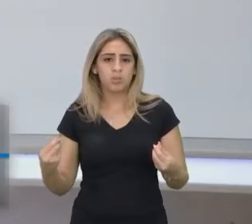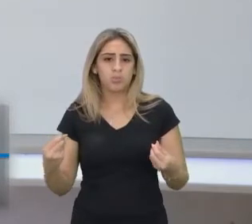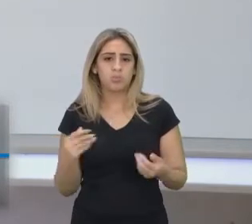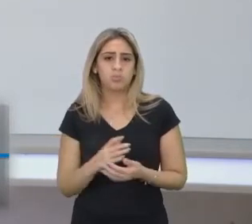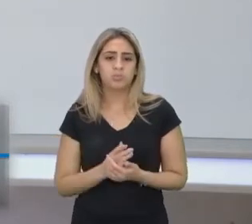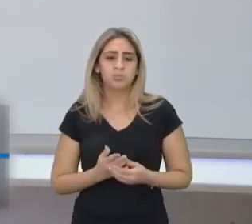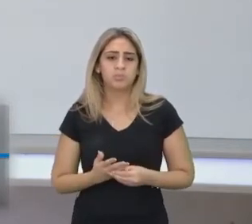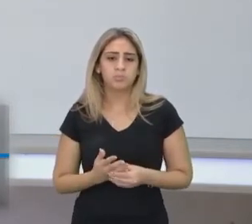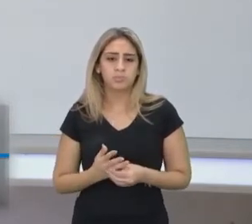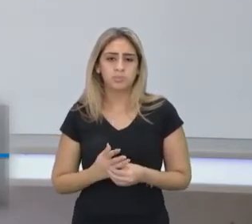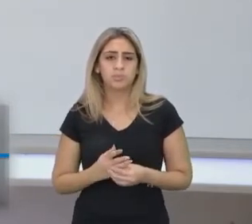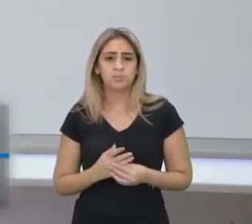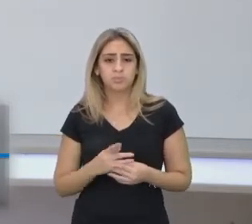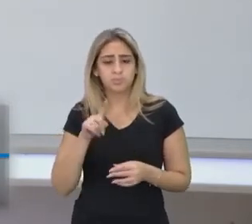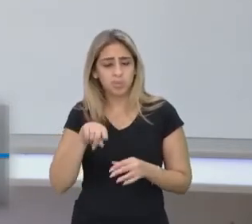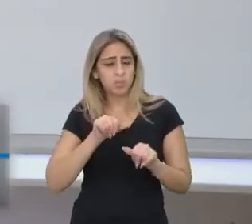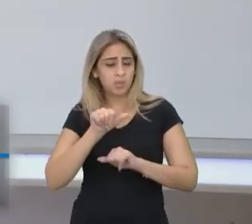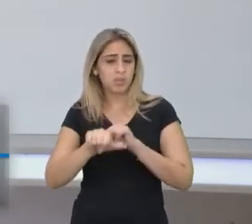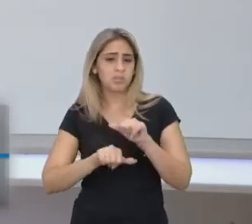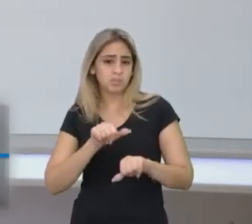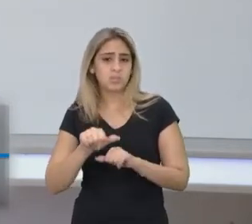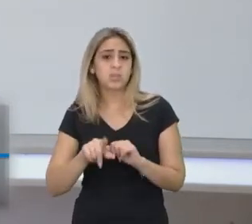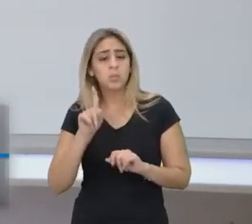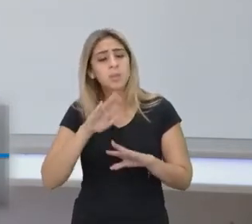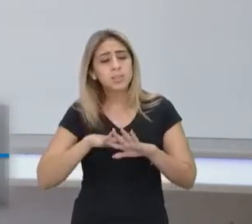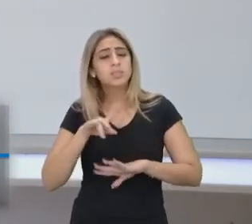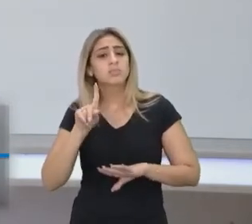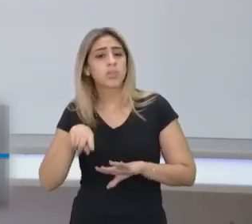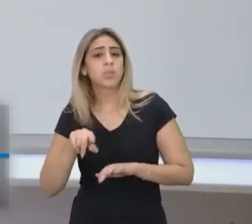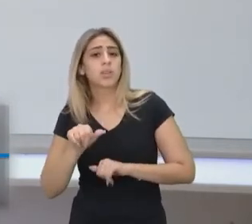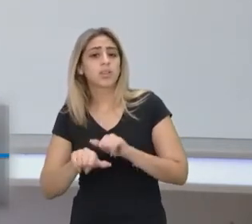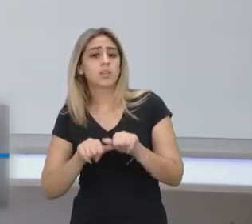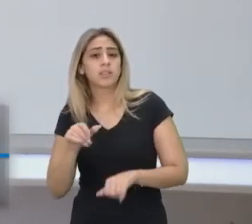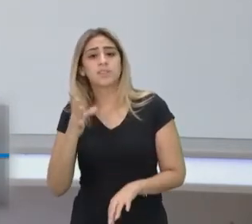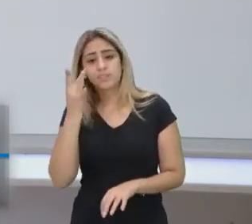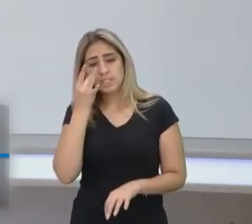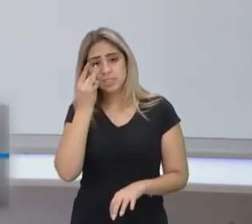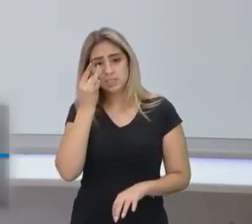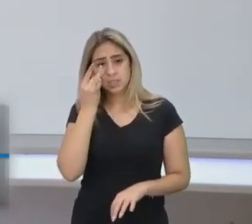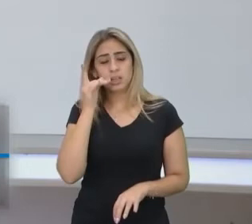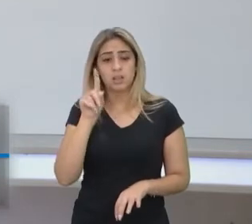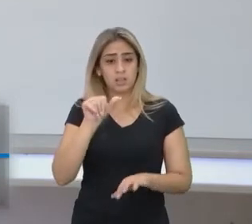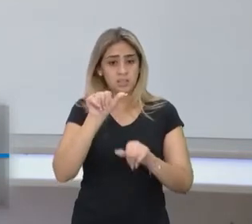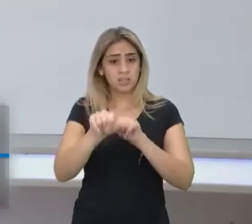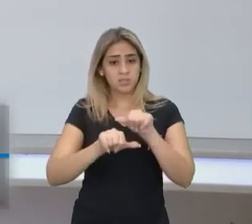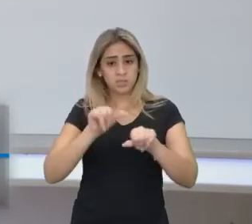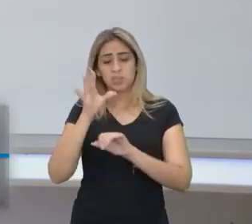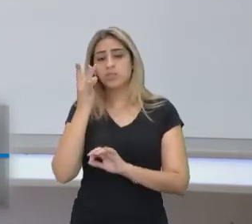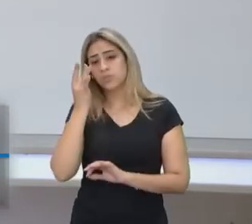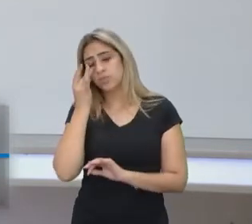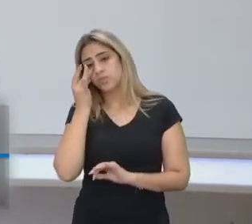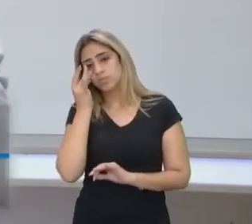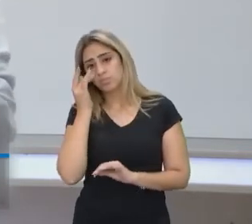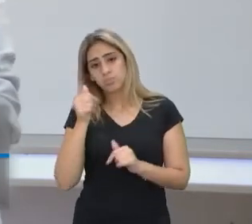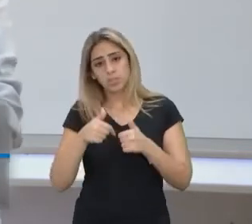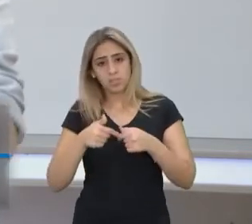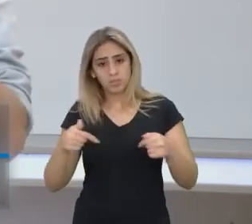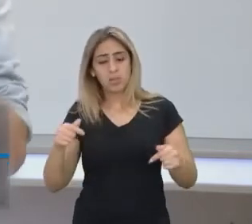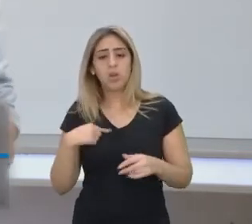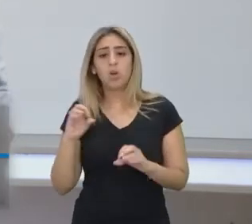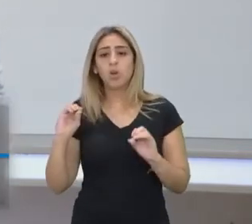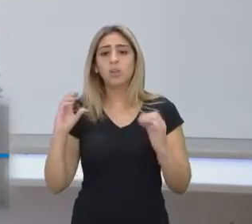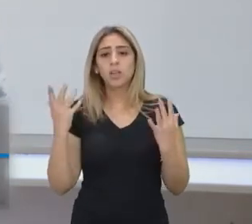Então, isso é uma transformação, mas é uma transformação física. As transformações químicas ocorrem